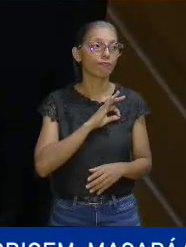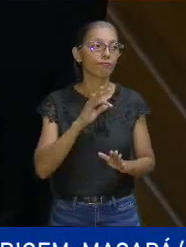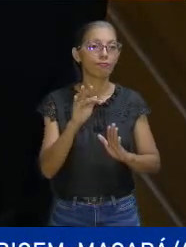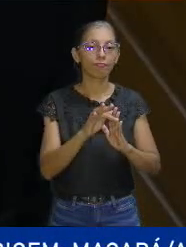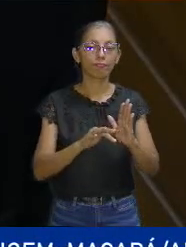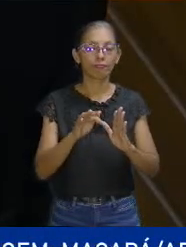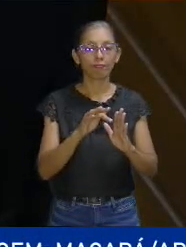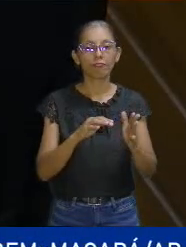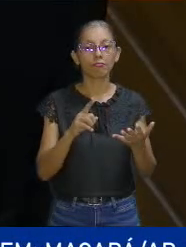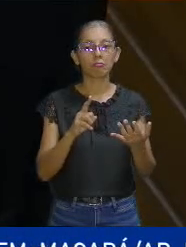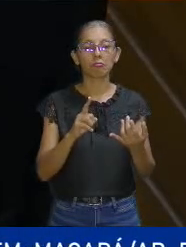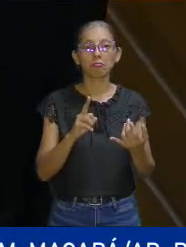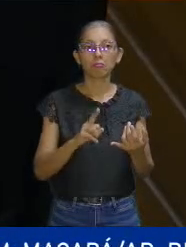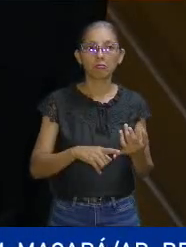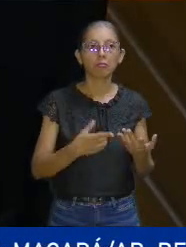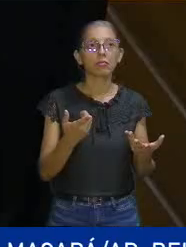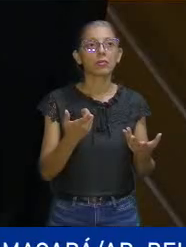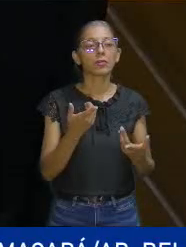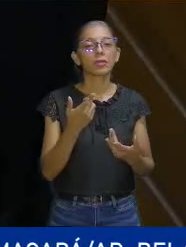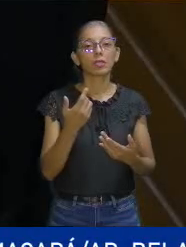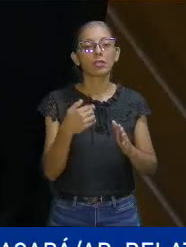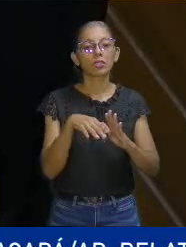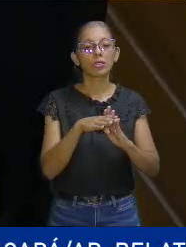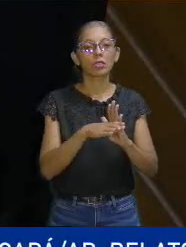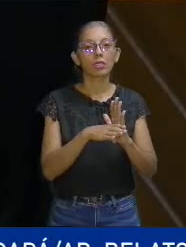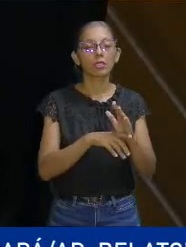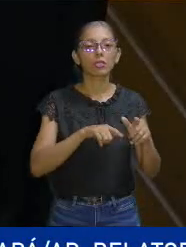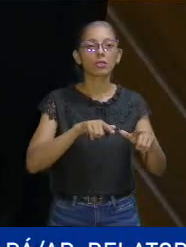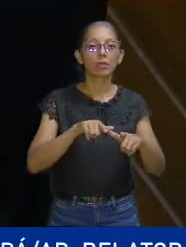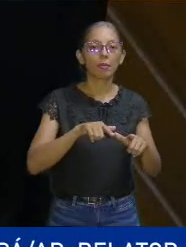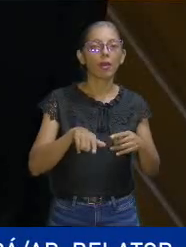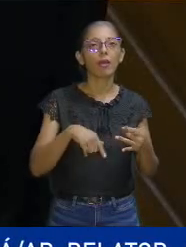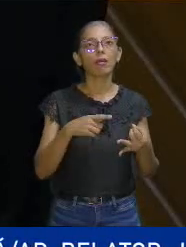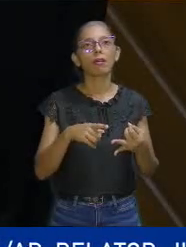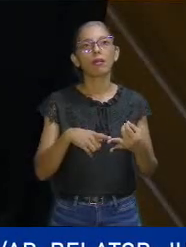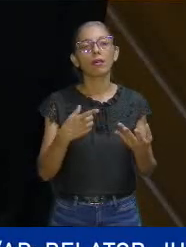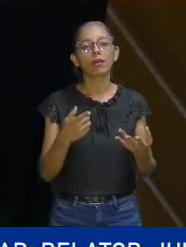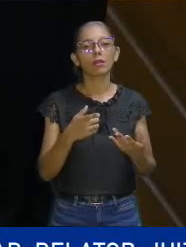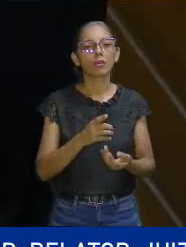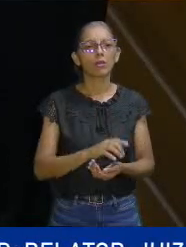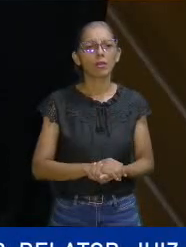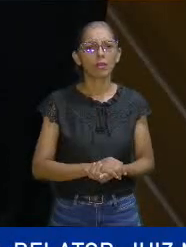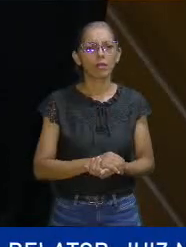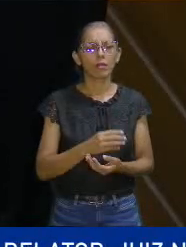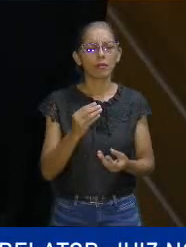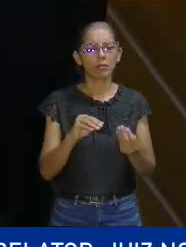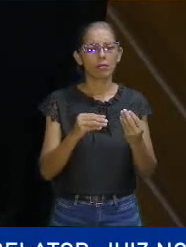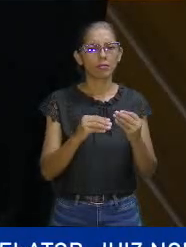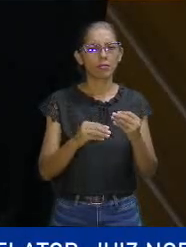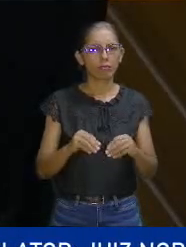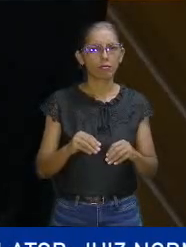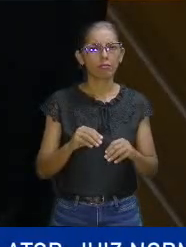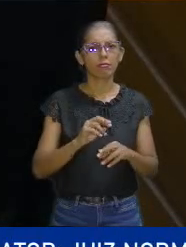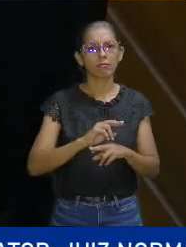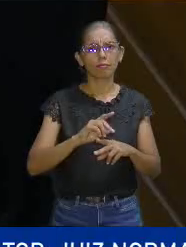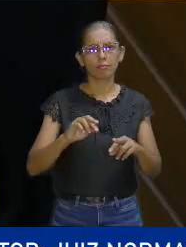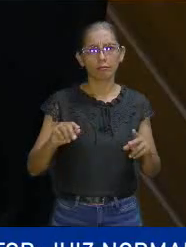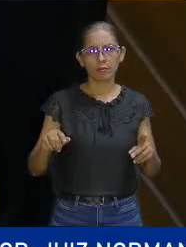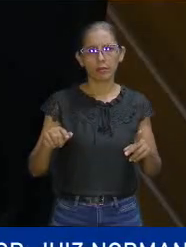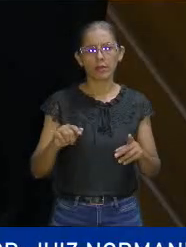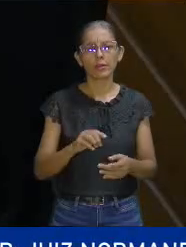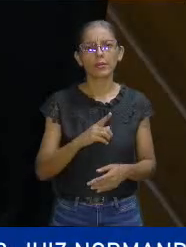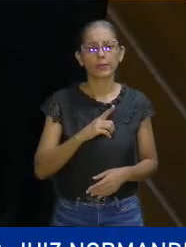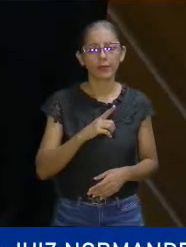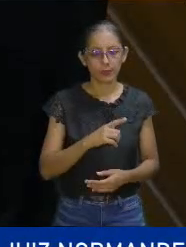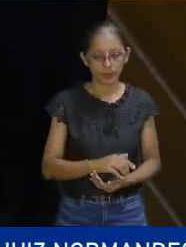serviço, protocolos operacionais, registros de sistemas, dados de inteligência e justificativas de decisões